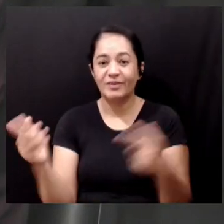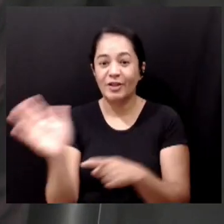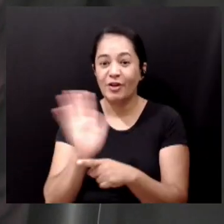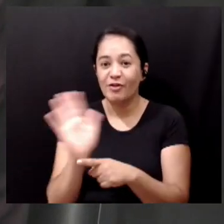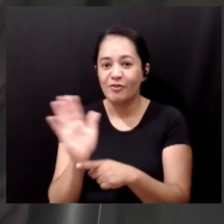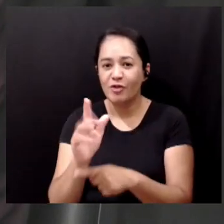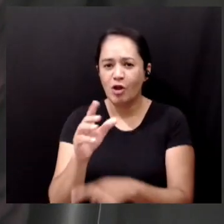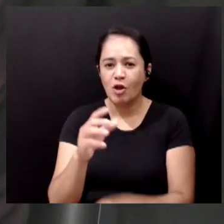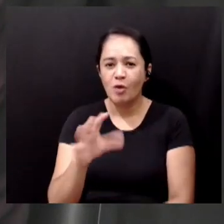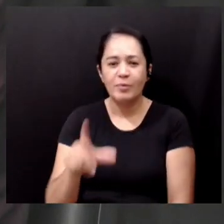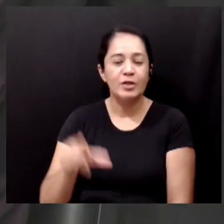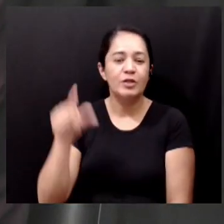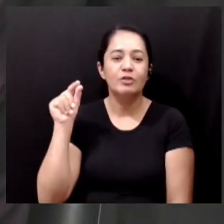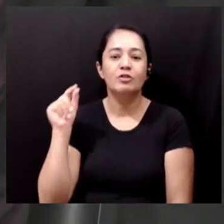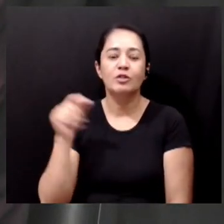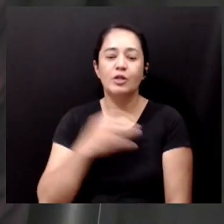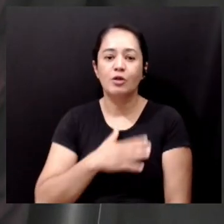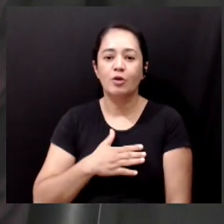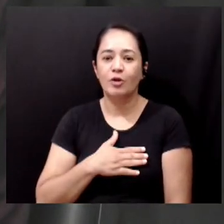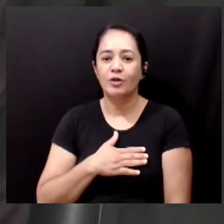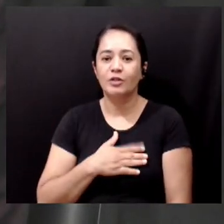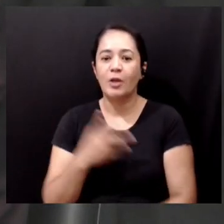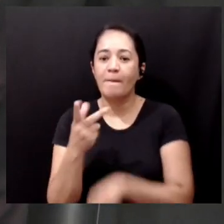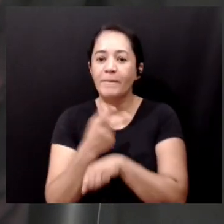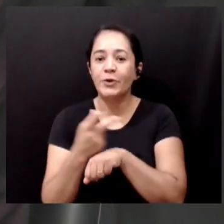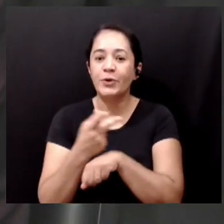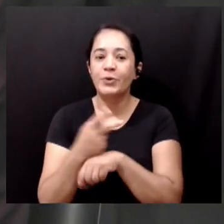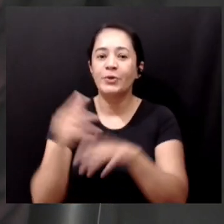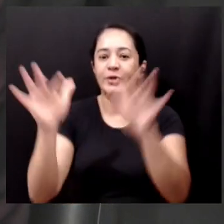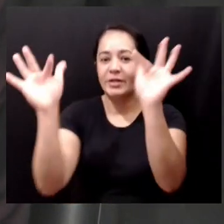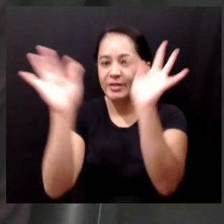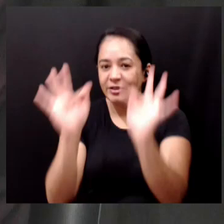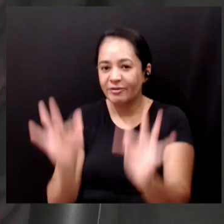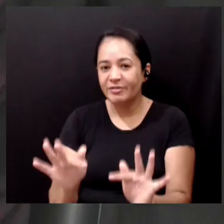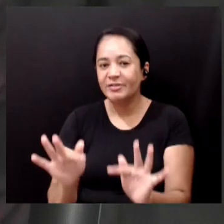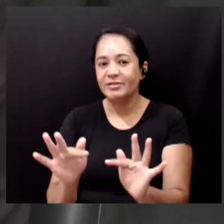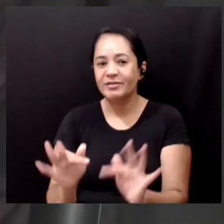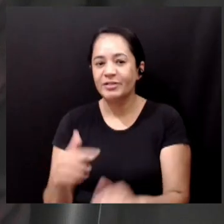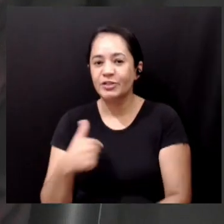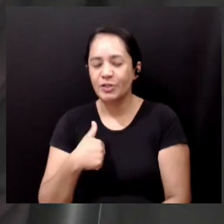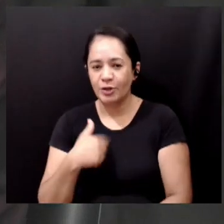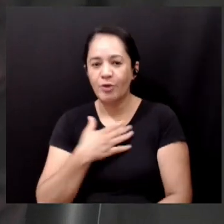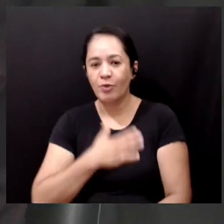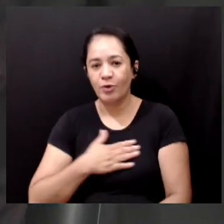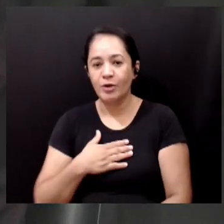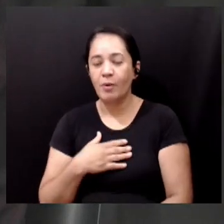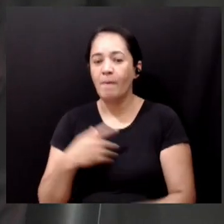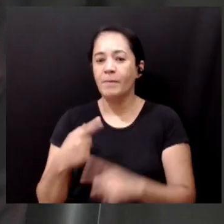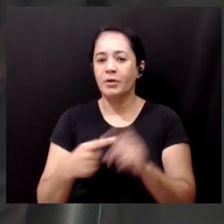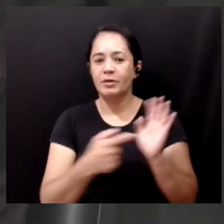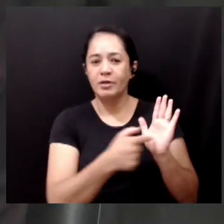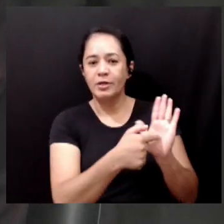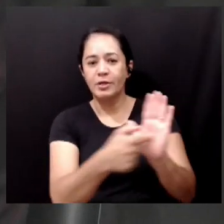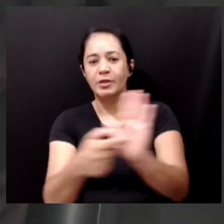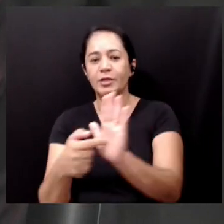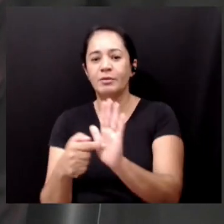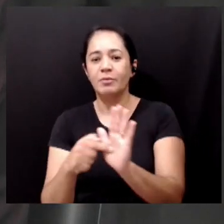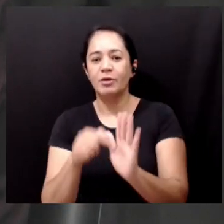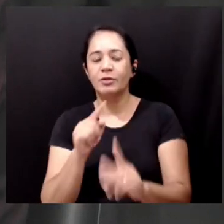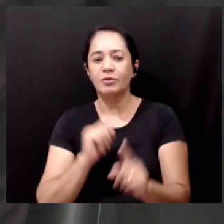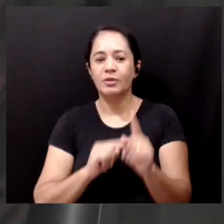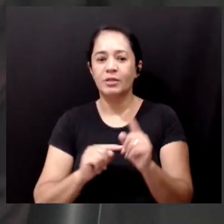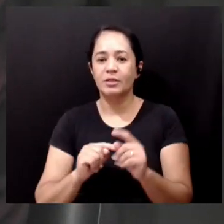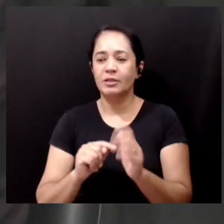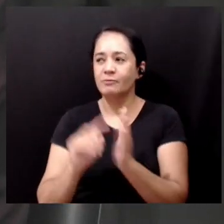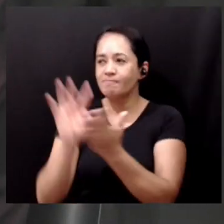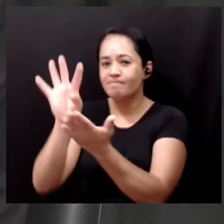Busca da Felicidade. Sim. Will Smith, né? Ele mostra pra mim o que ele me dá de exemplo é a superação